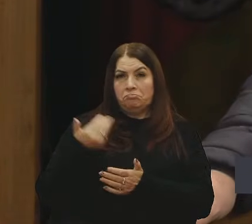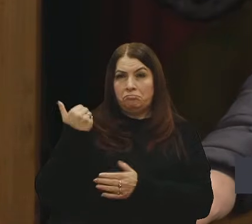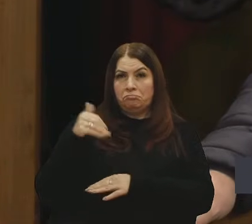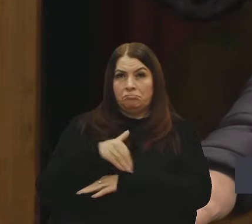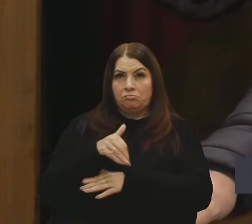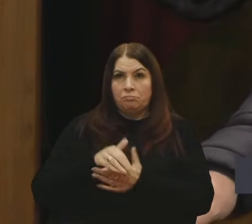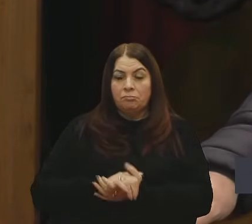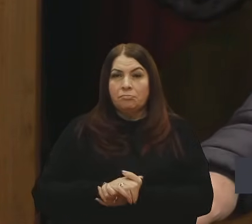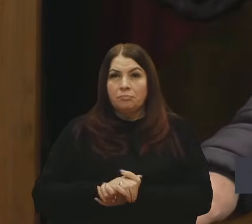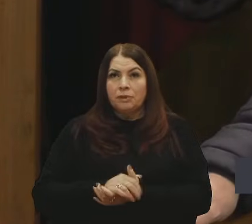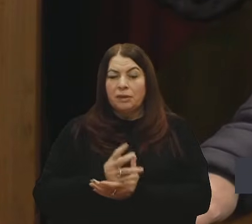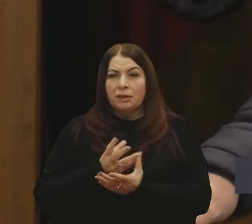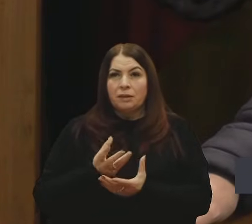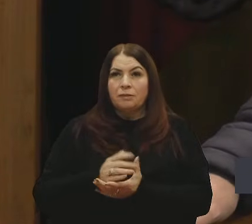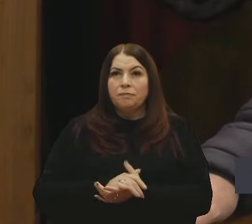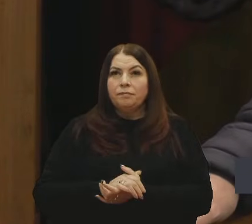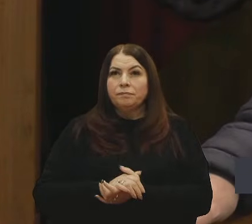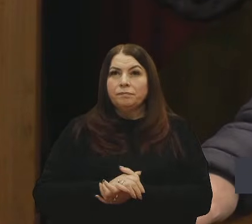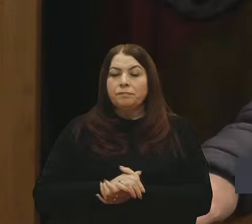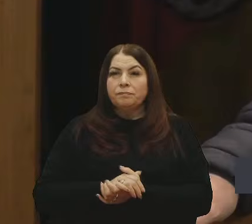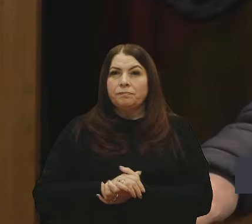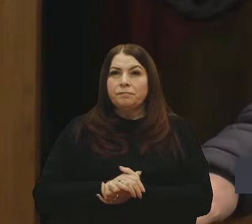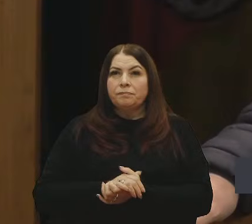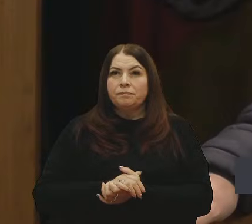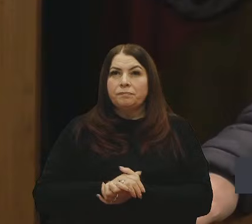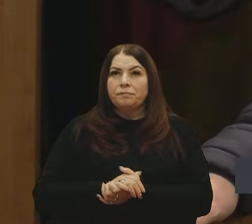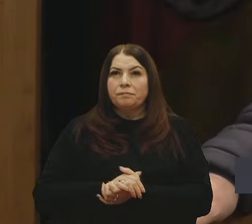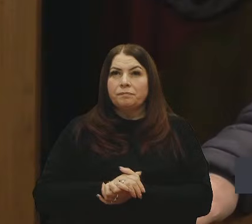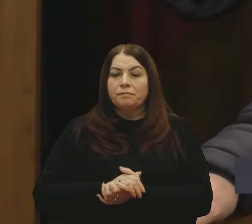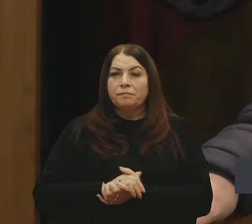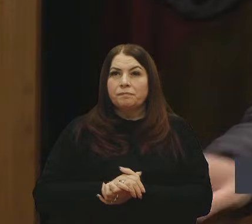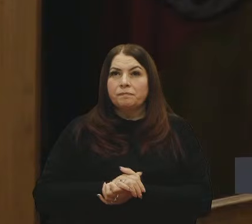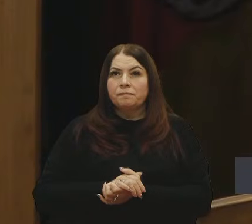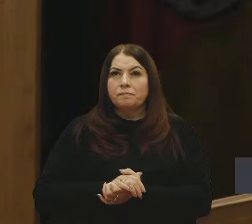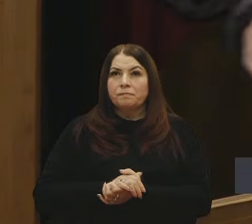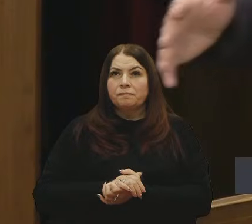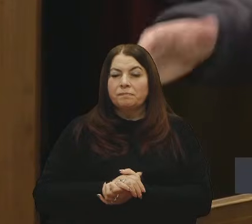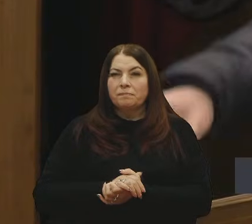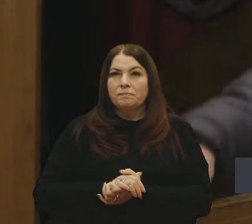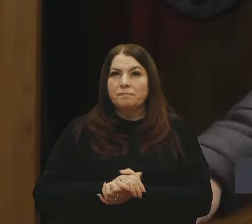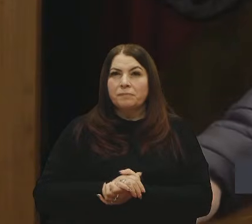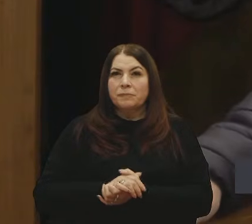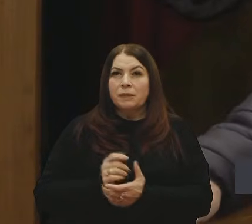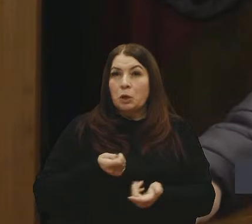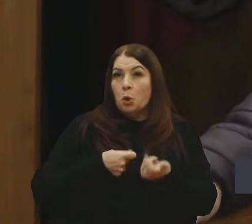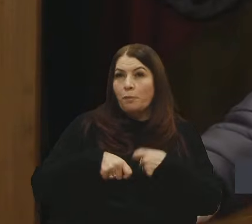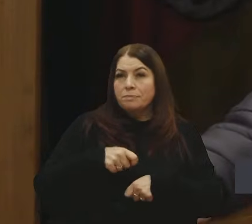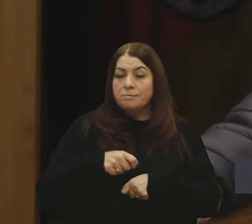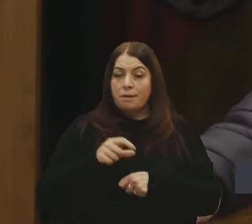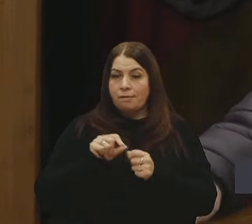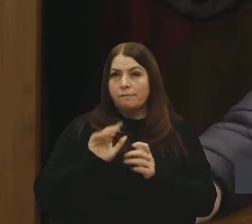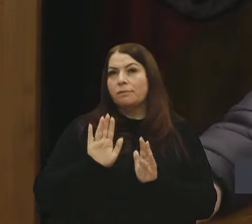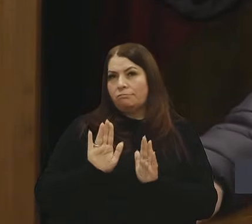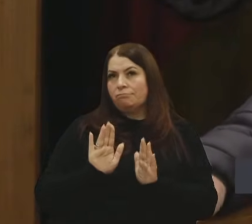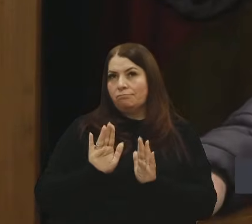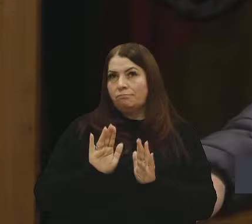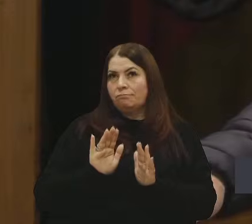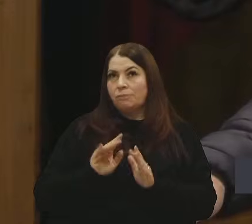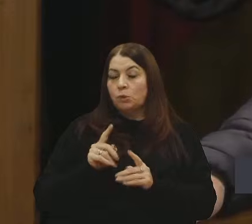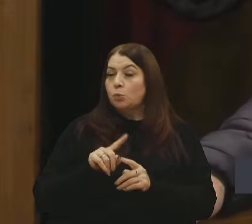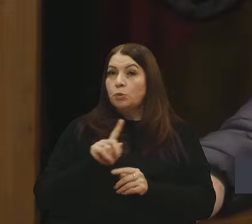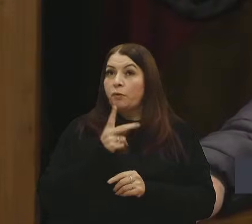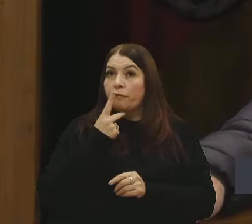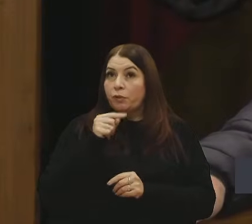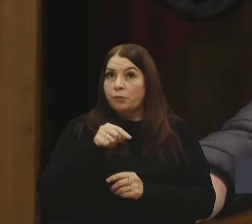rua, e muito menos essa negociata que está sendo feita. O que não se